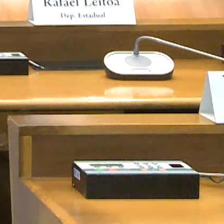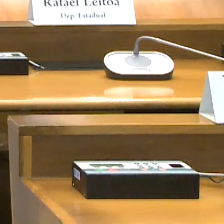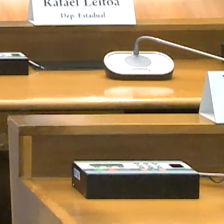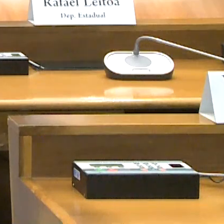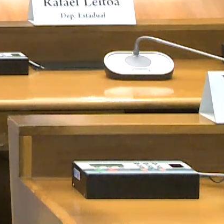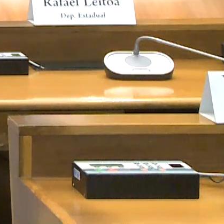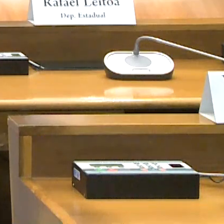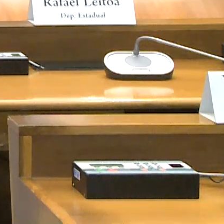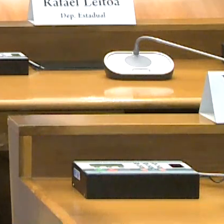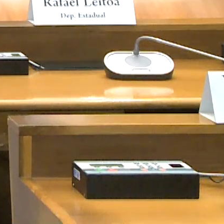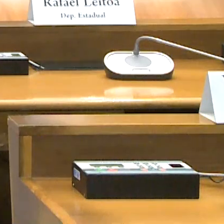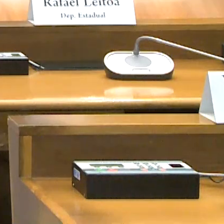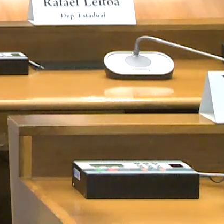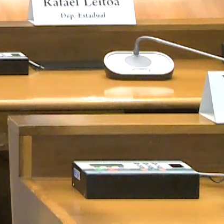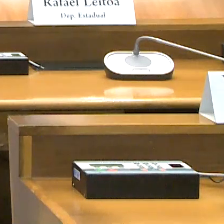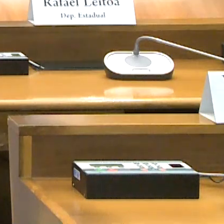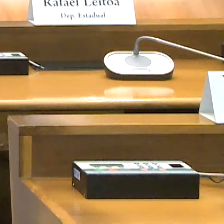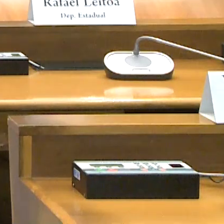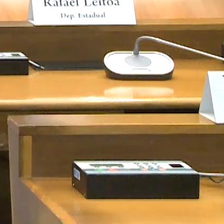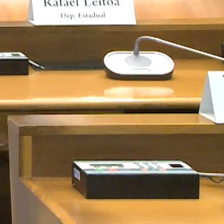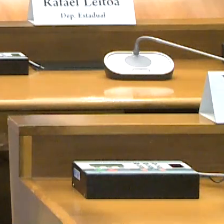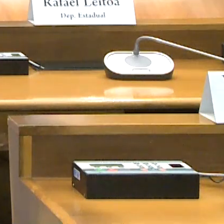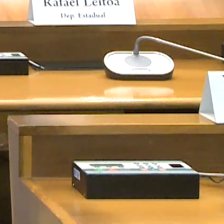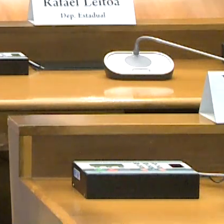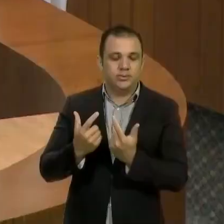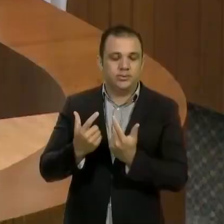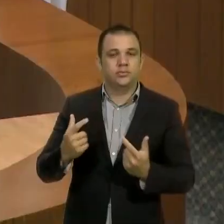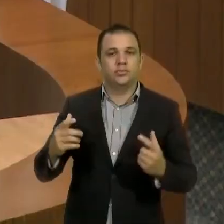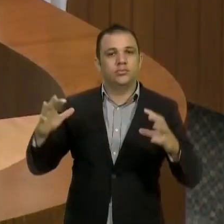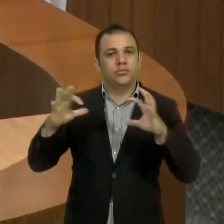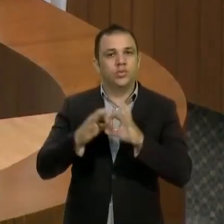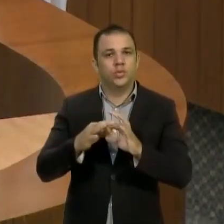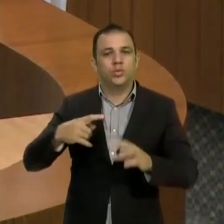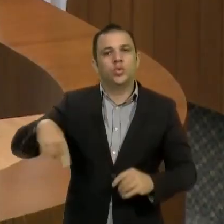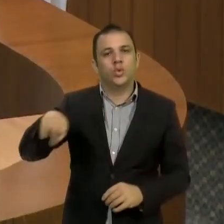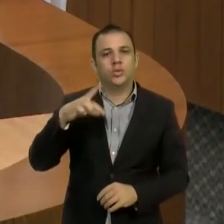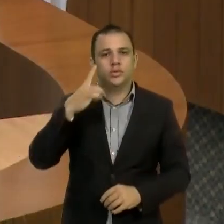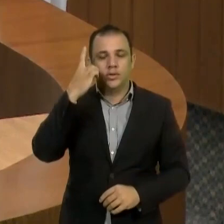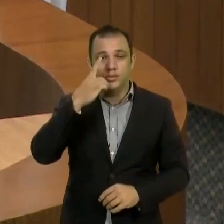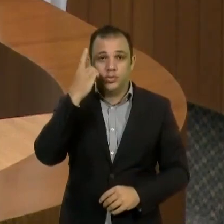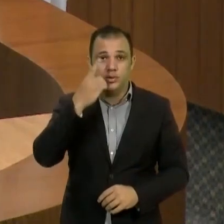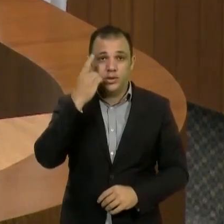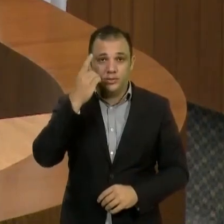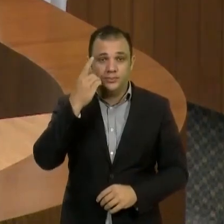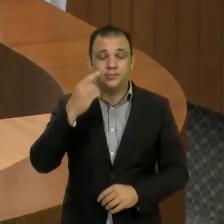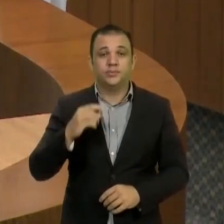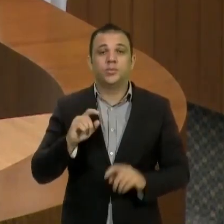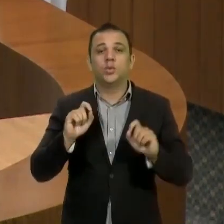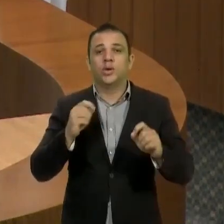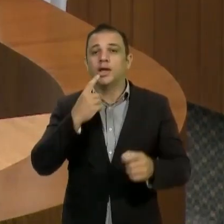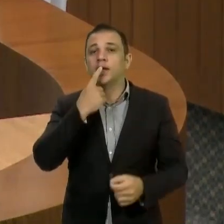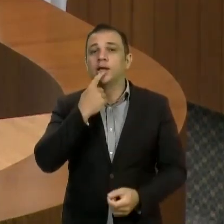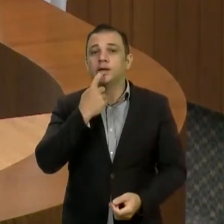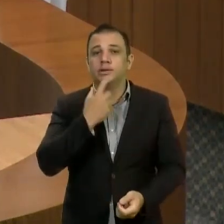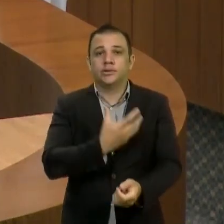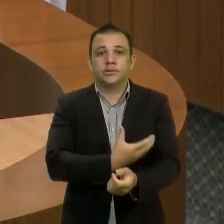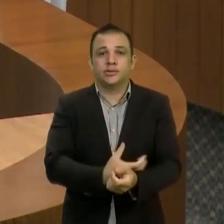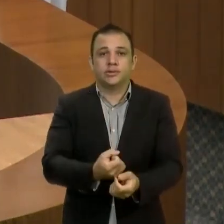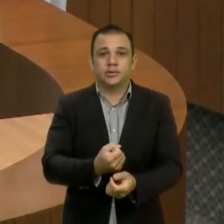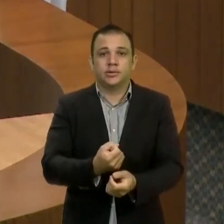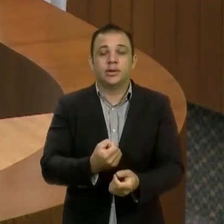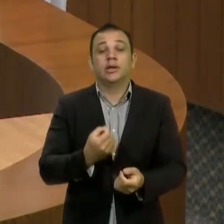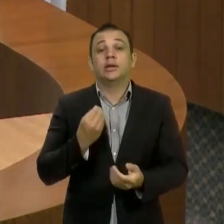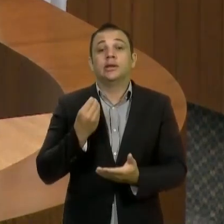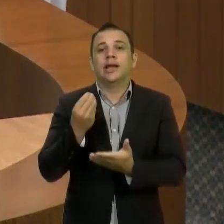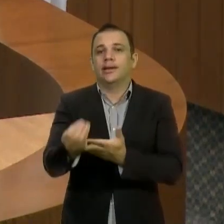a questão do aumento da passagem de ônibus aqui em São Luís. O deputado Ricardo Arruda parabenizou o Parlamento